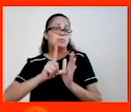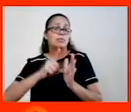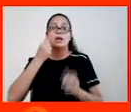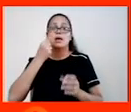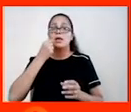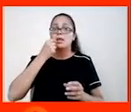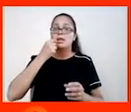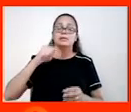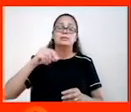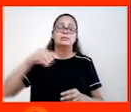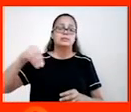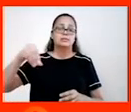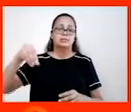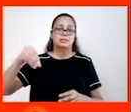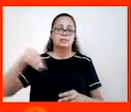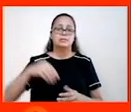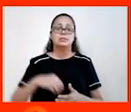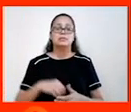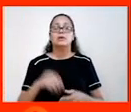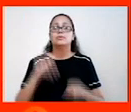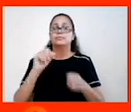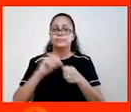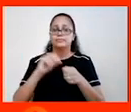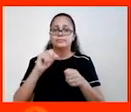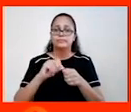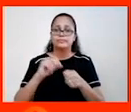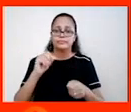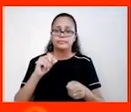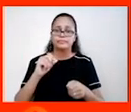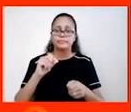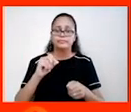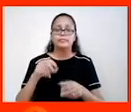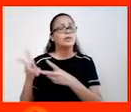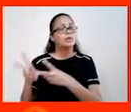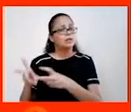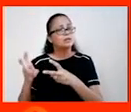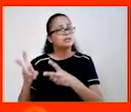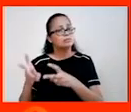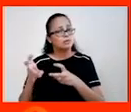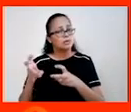da produção brasileira é advinda da exploração do